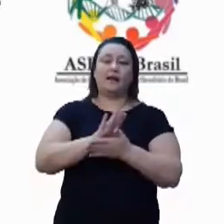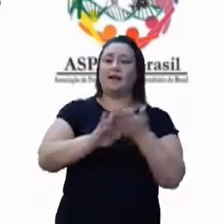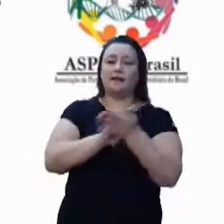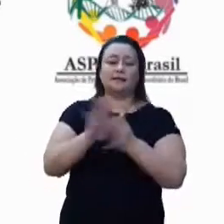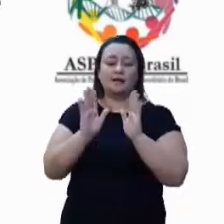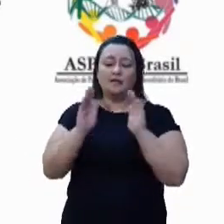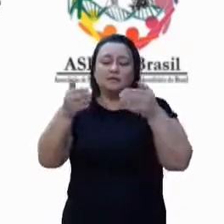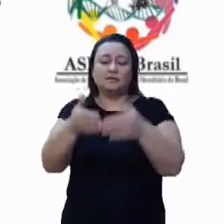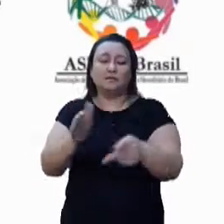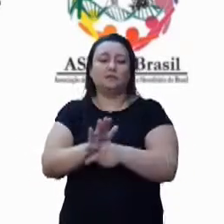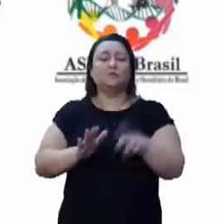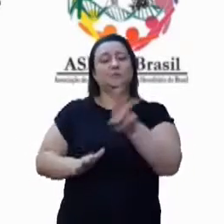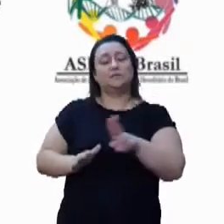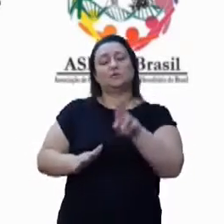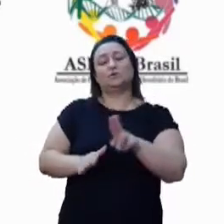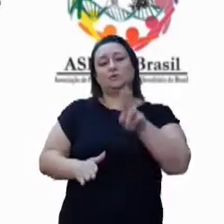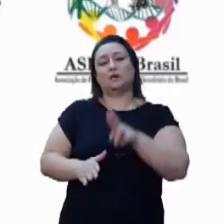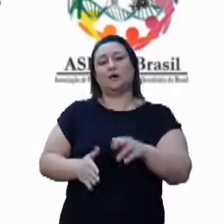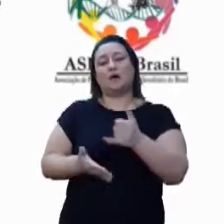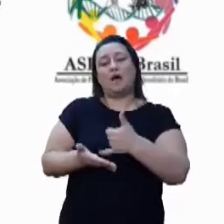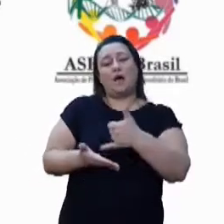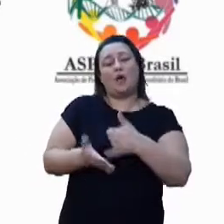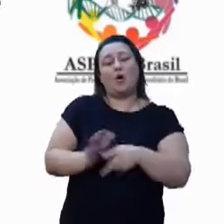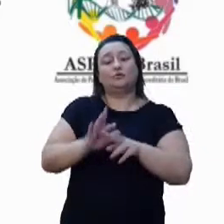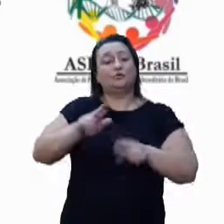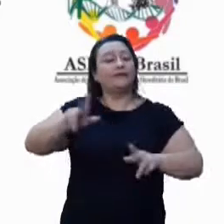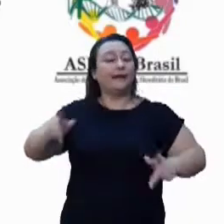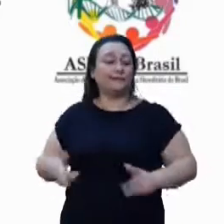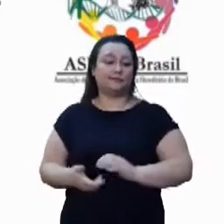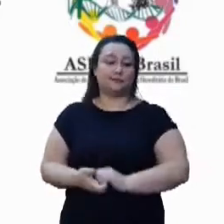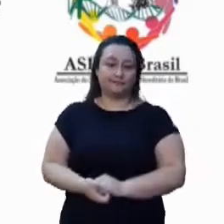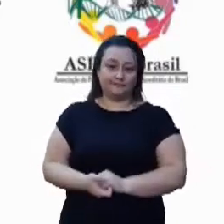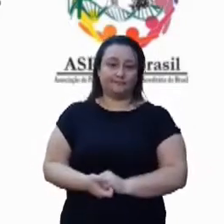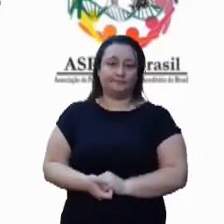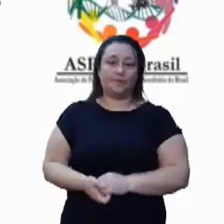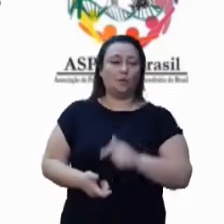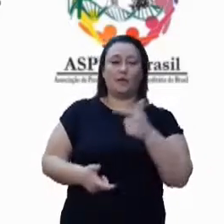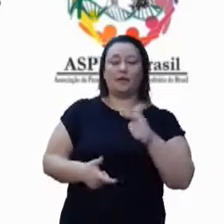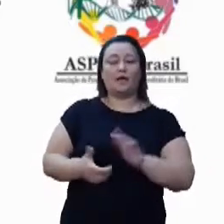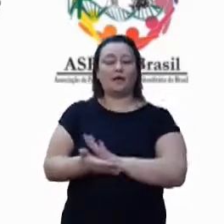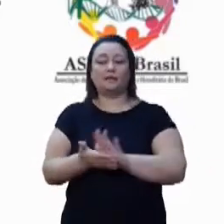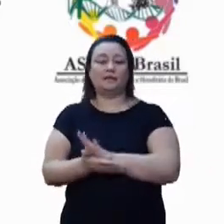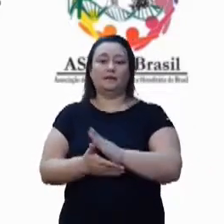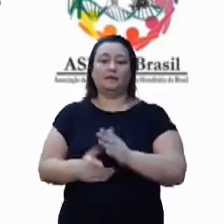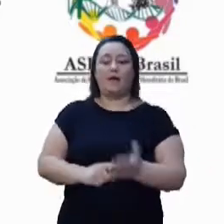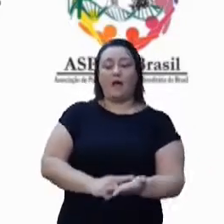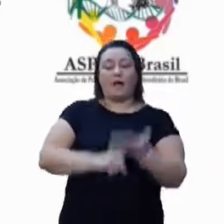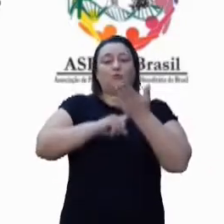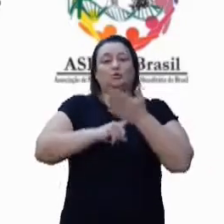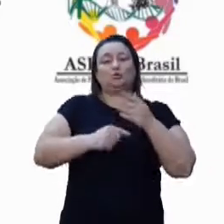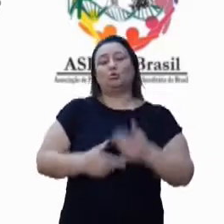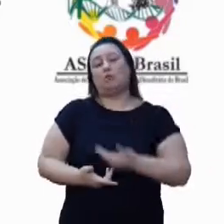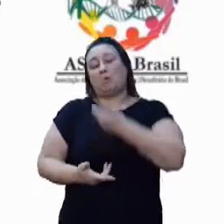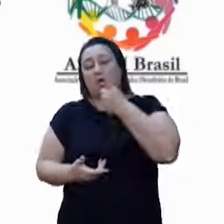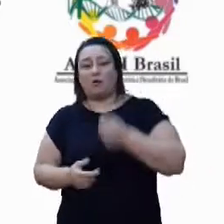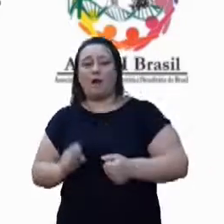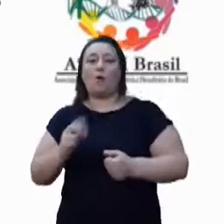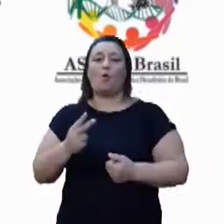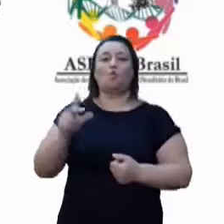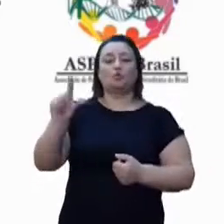gente deve utilizar esse tipo de alimentação para os pacientes, tá? Nenhuma evidência de que isso ajuda a amenizar ou melhorar os sintomas, por isso não é